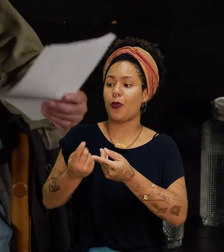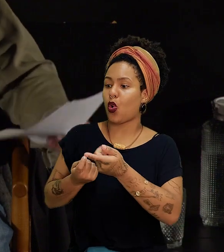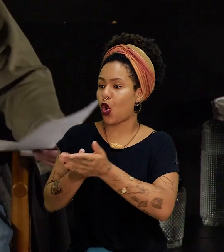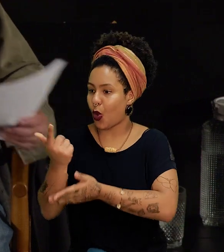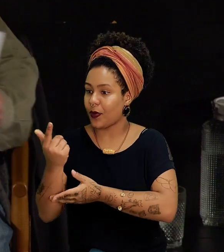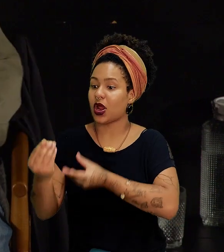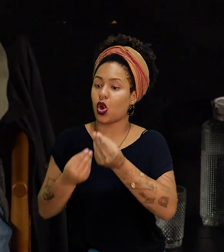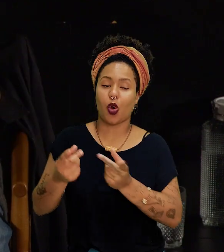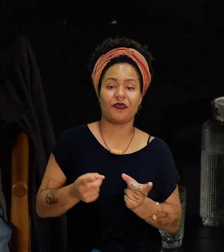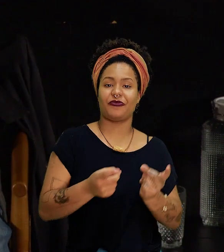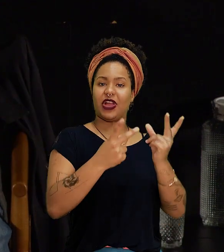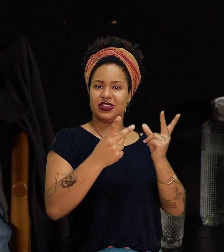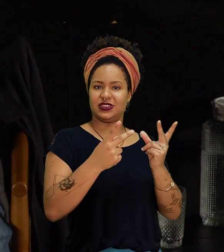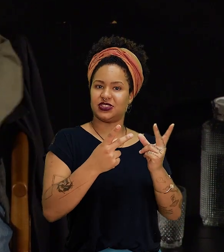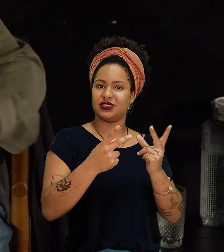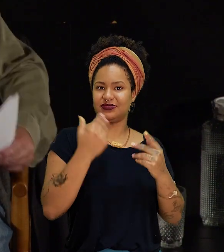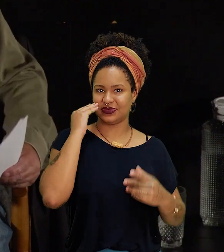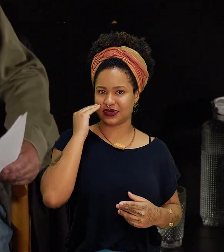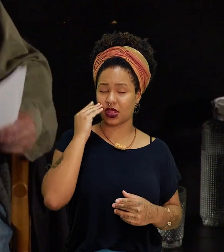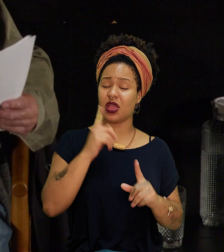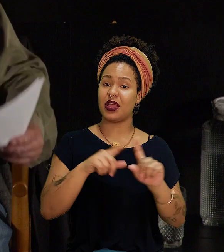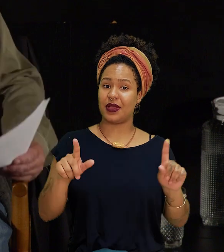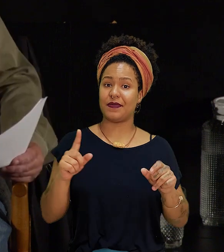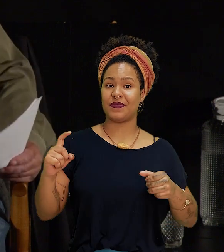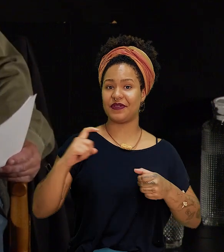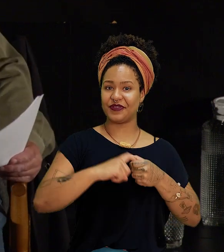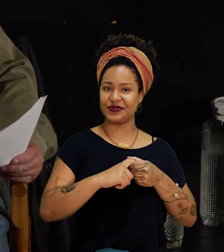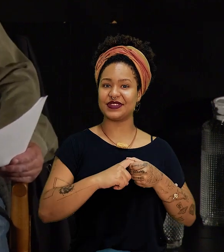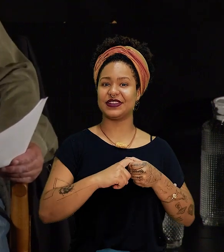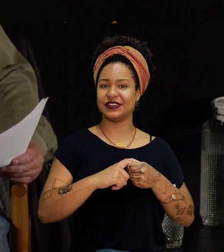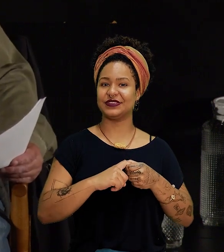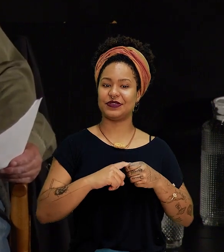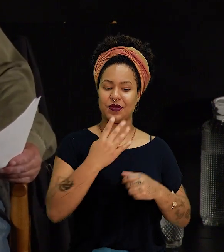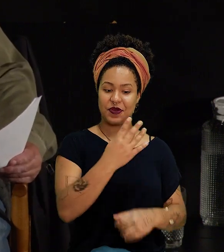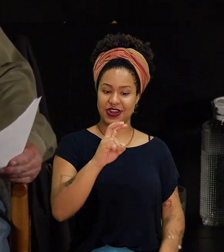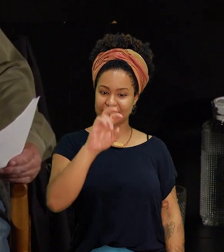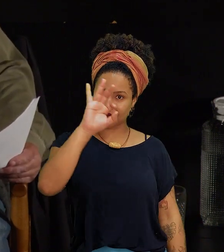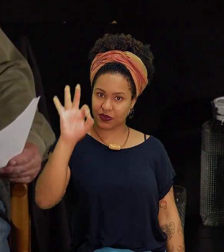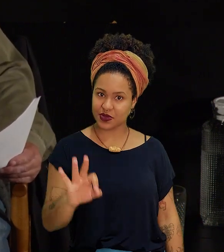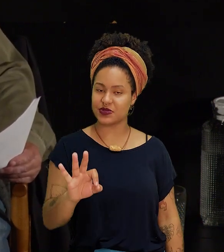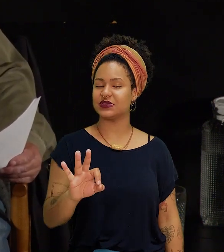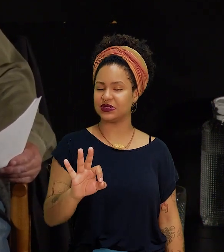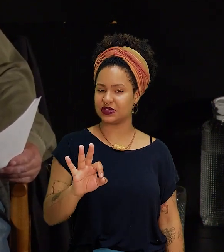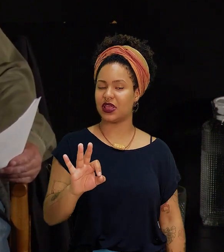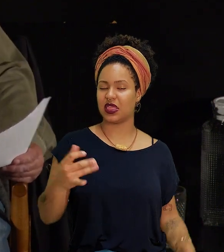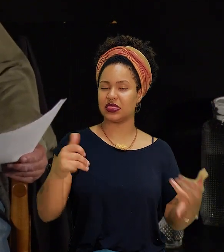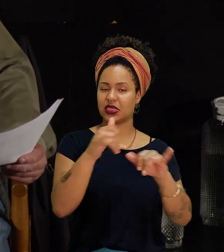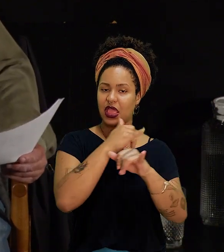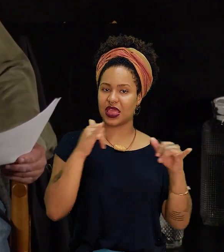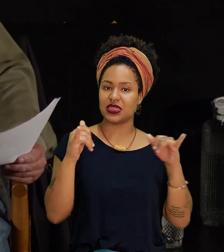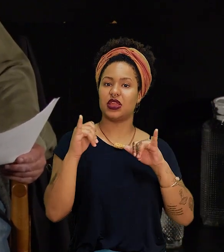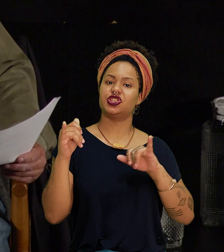né? A oferta e depois o que se faz com essa energia. Mas voltando para esses 45%